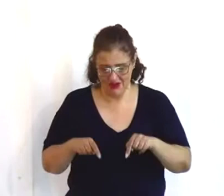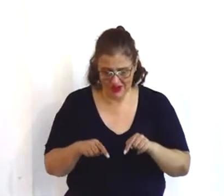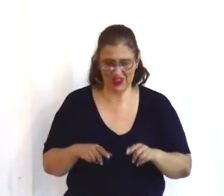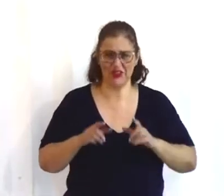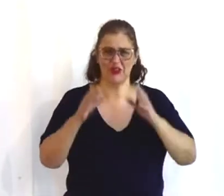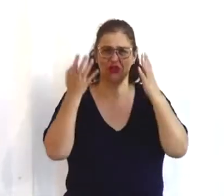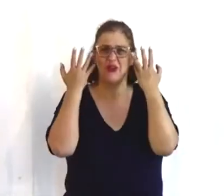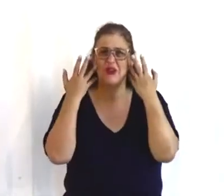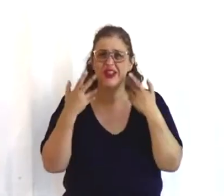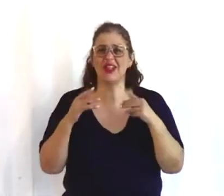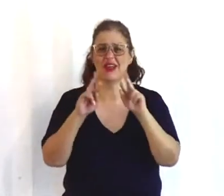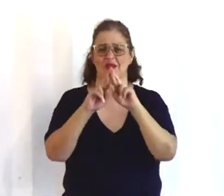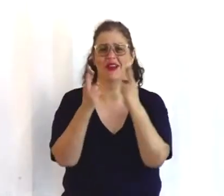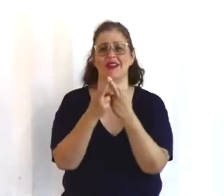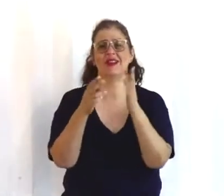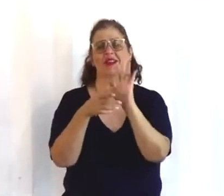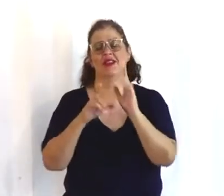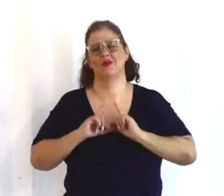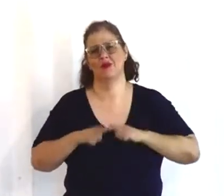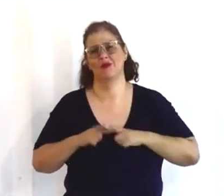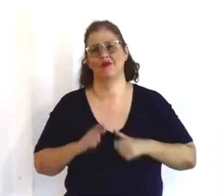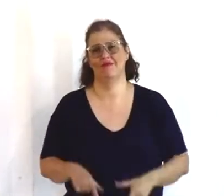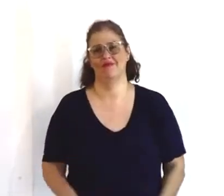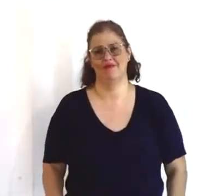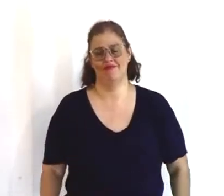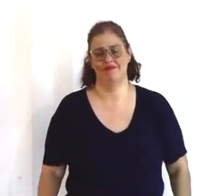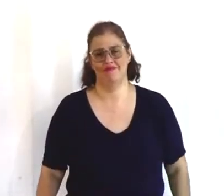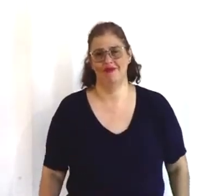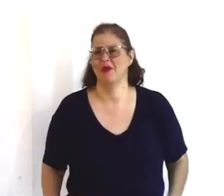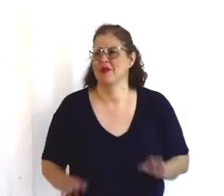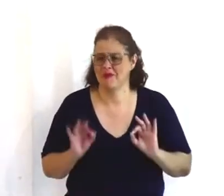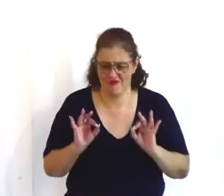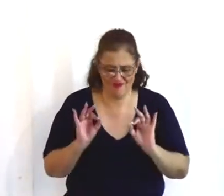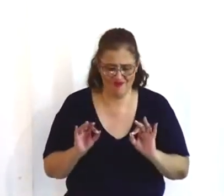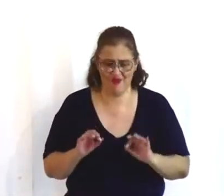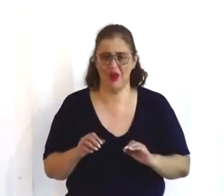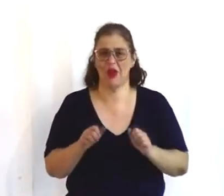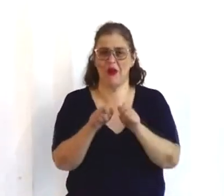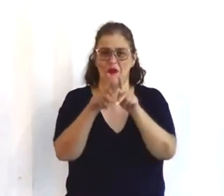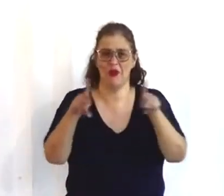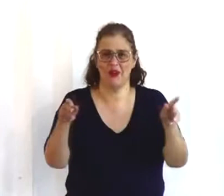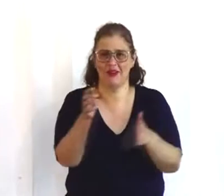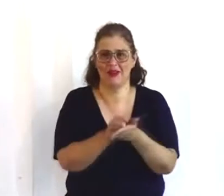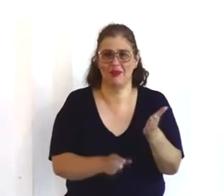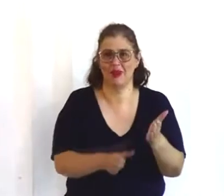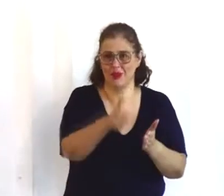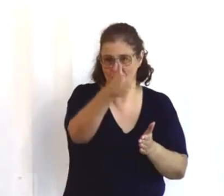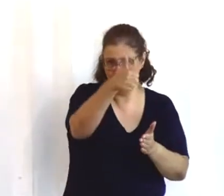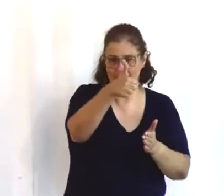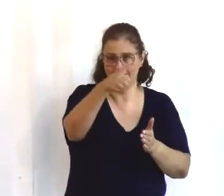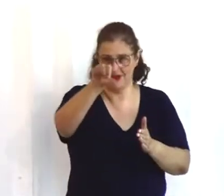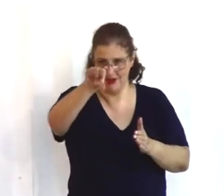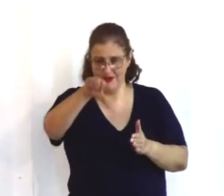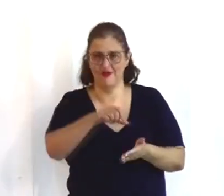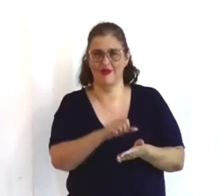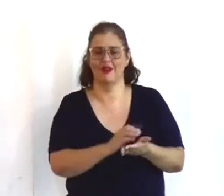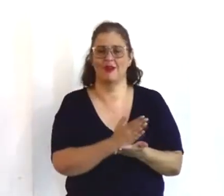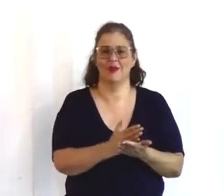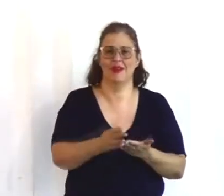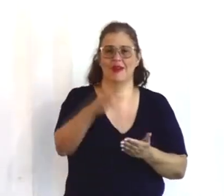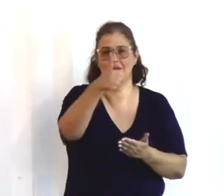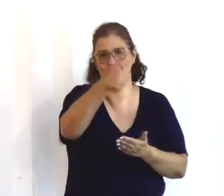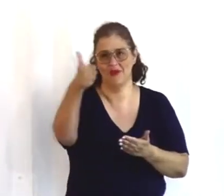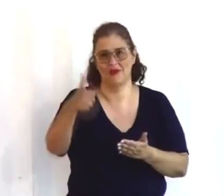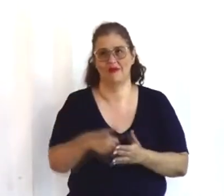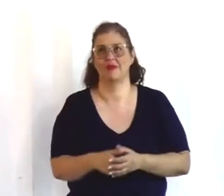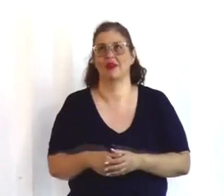do cavaleiro branco. Olha que coisa linda que está aqui em Apocalipse 19, a partir do verso 11. Vi o céu